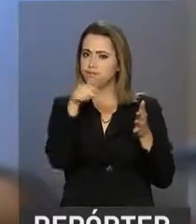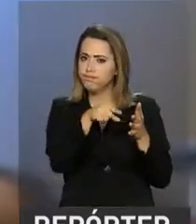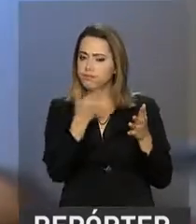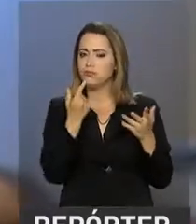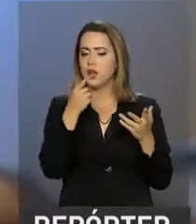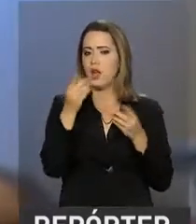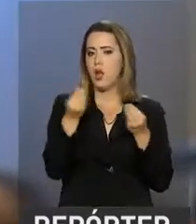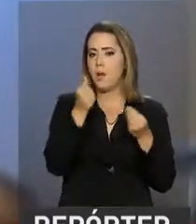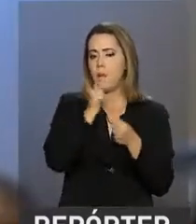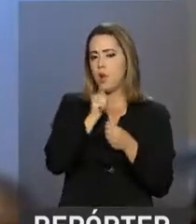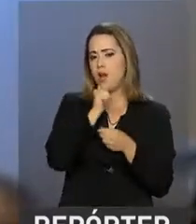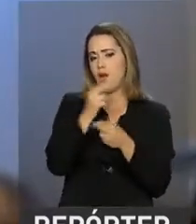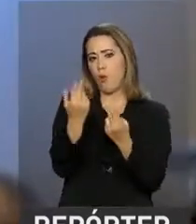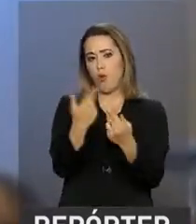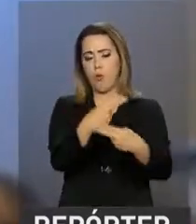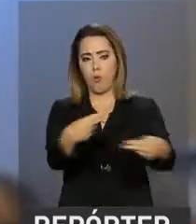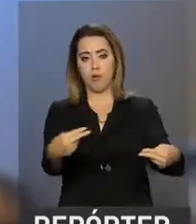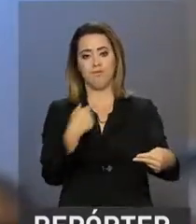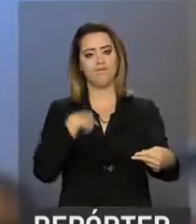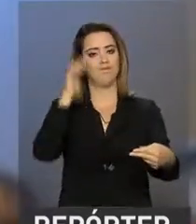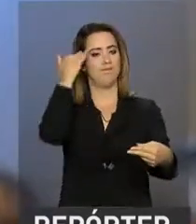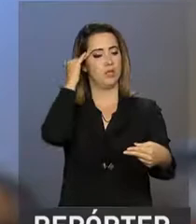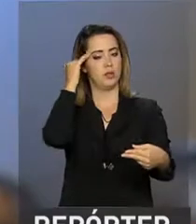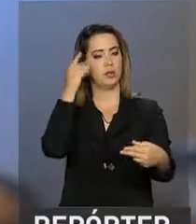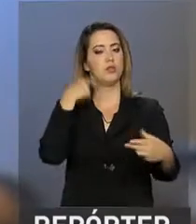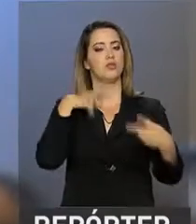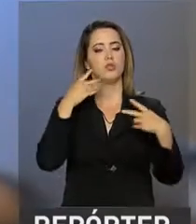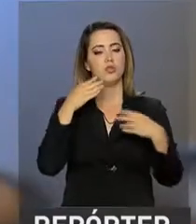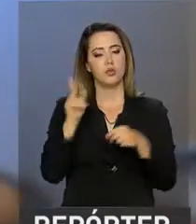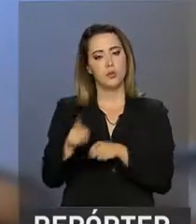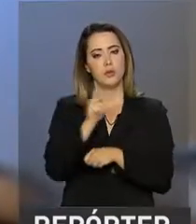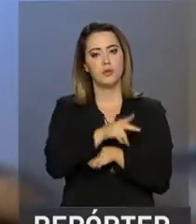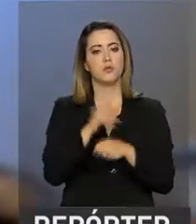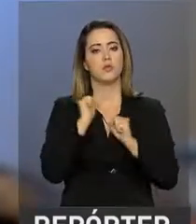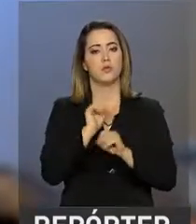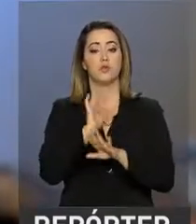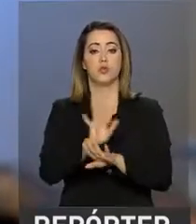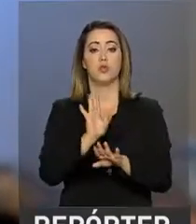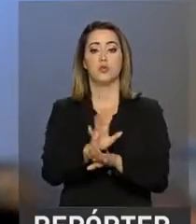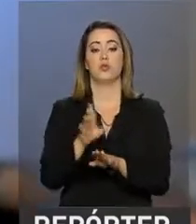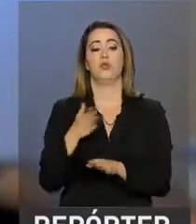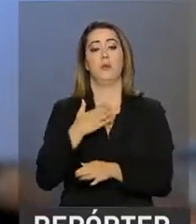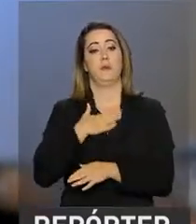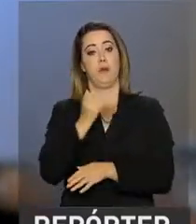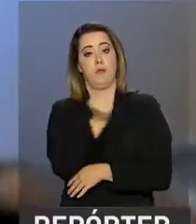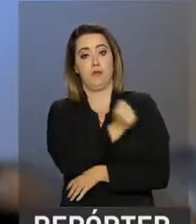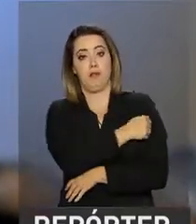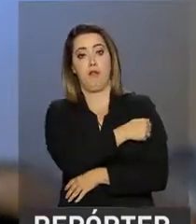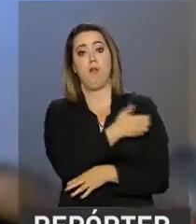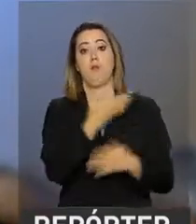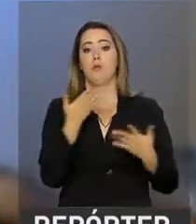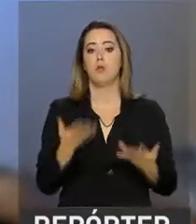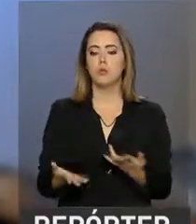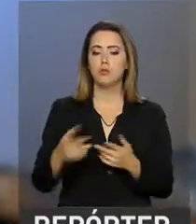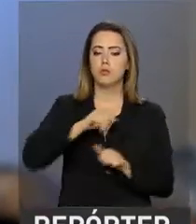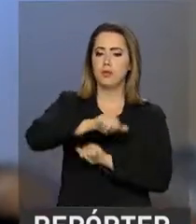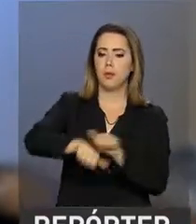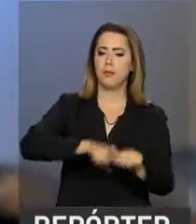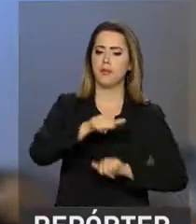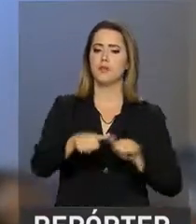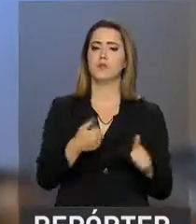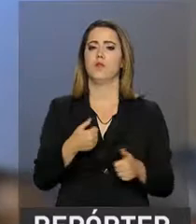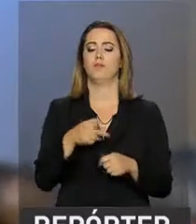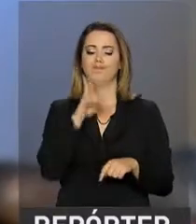e aí eu entendi que como professor poderia ajudar os meus alunos e as minhas alunas a ressignificar em olhar que elas tinham